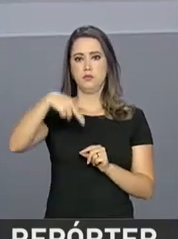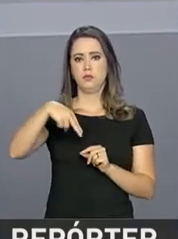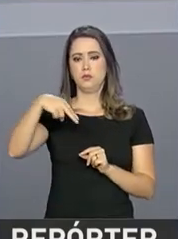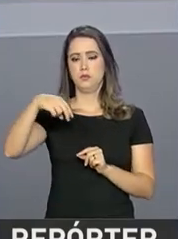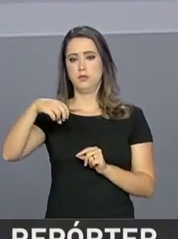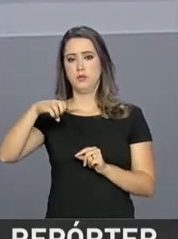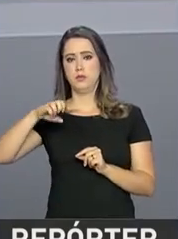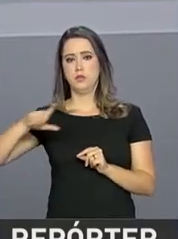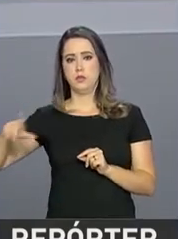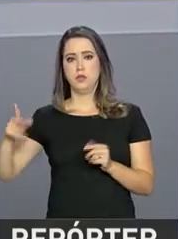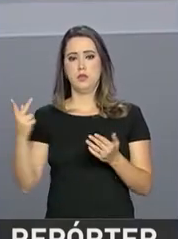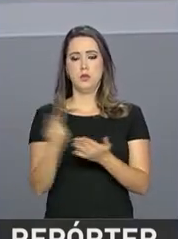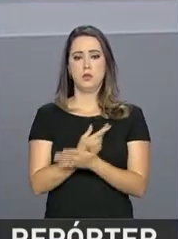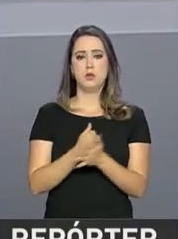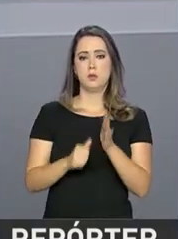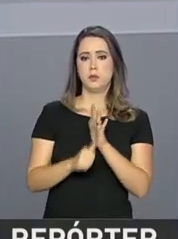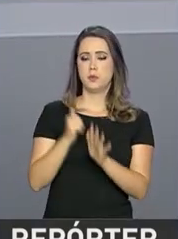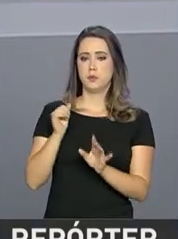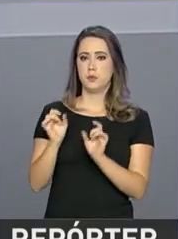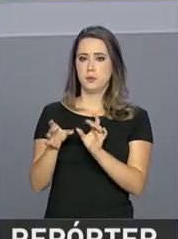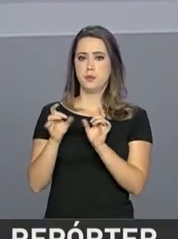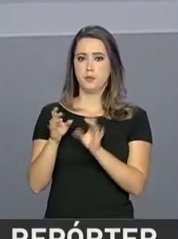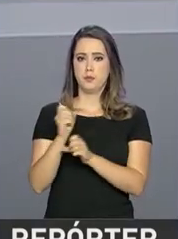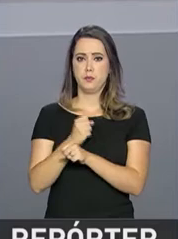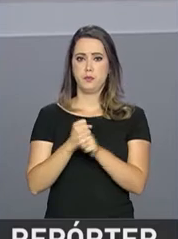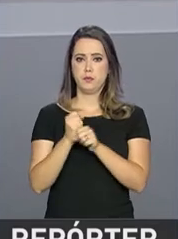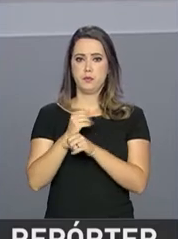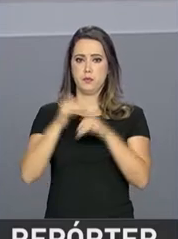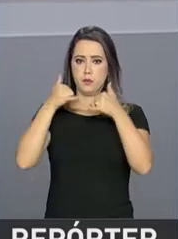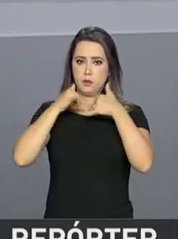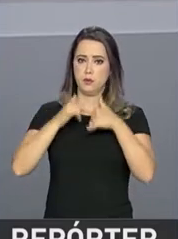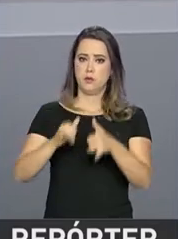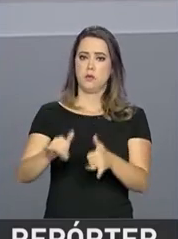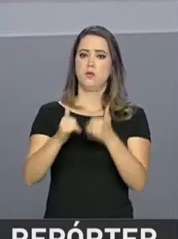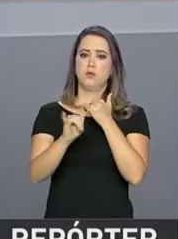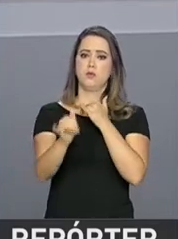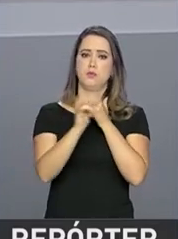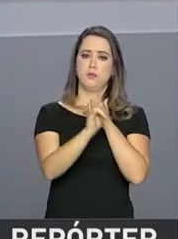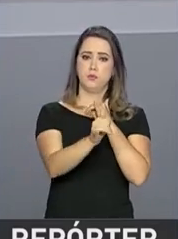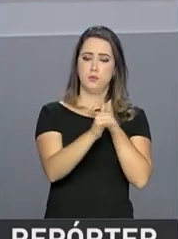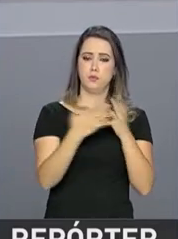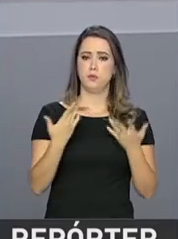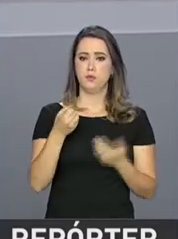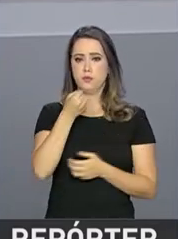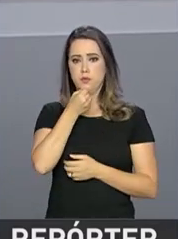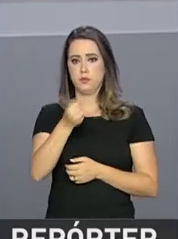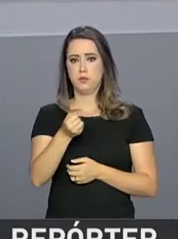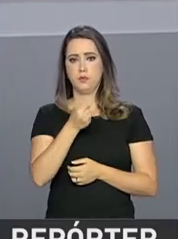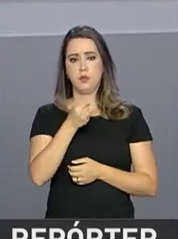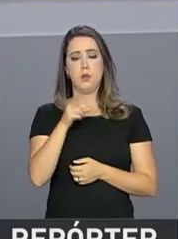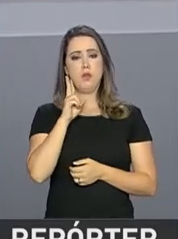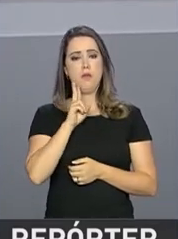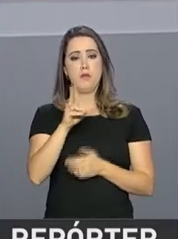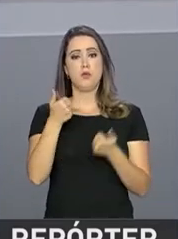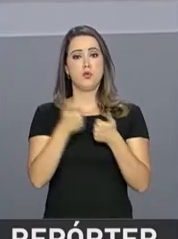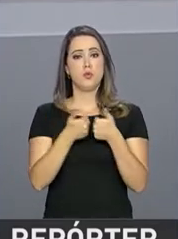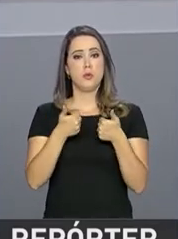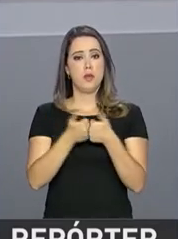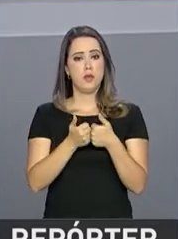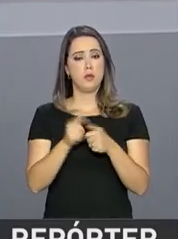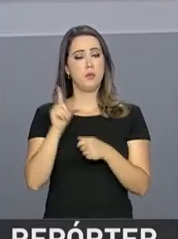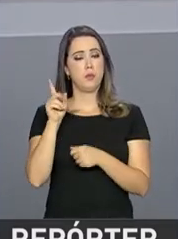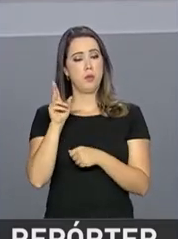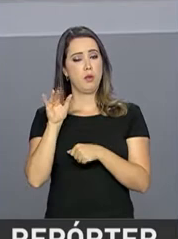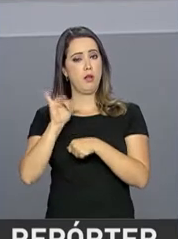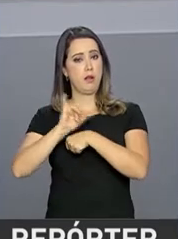annel realizou o primeiro leilão do ano de linhas de transmissão de energia elétrica o repórter paulo la sálvia acompanhou